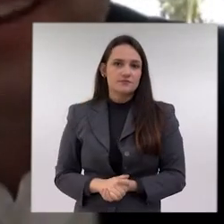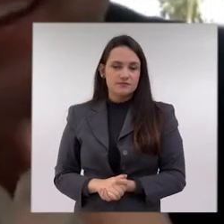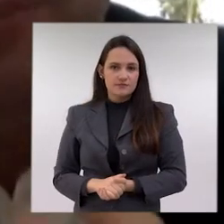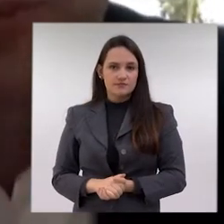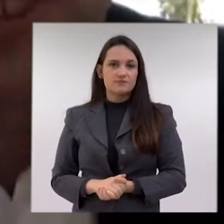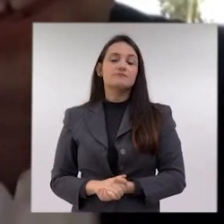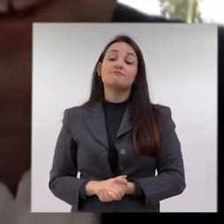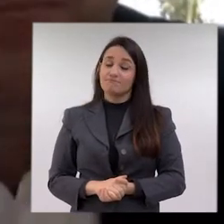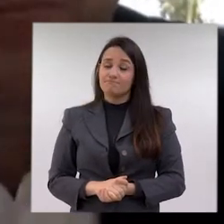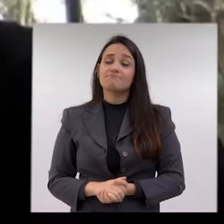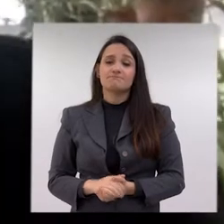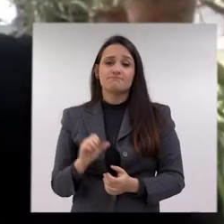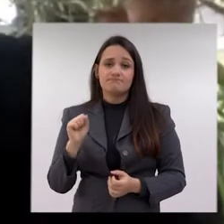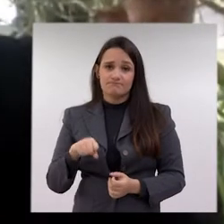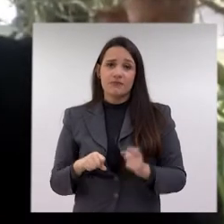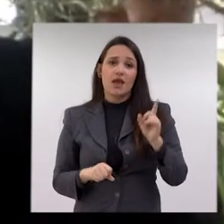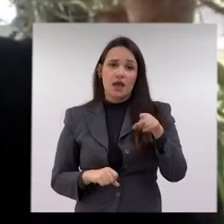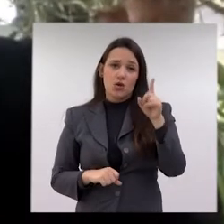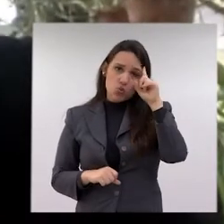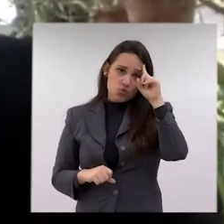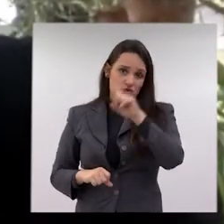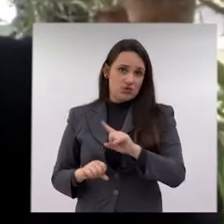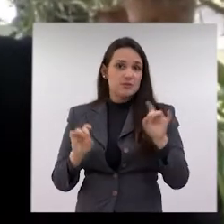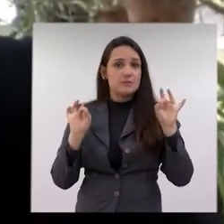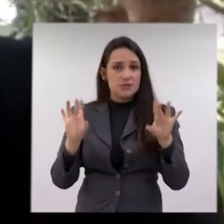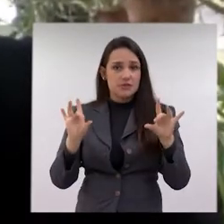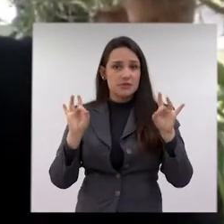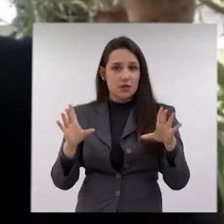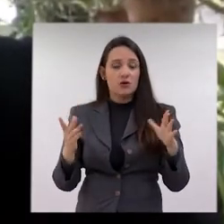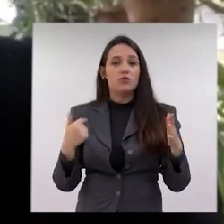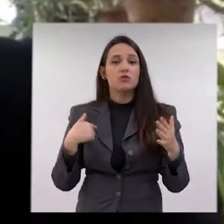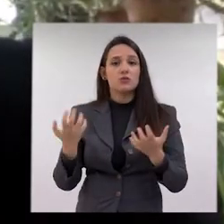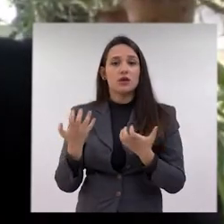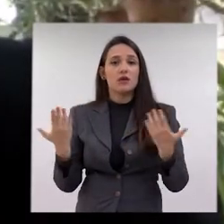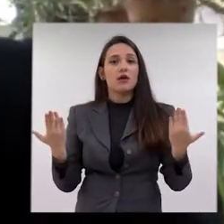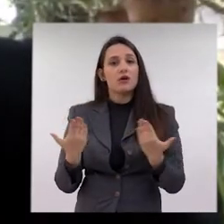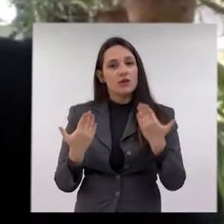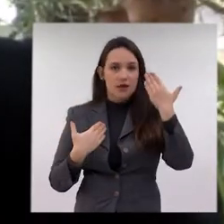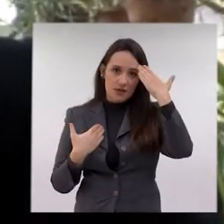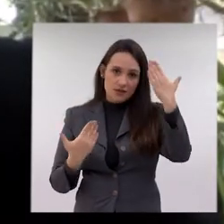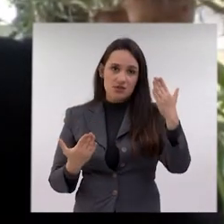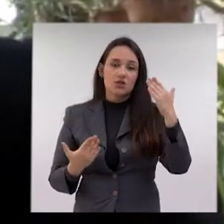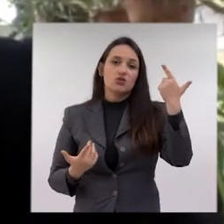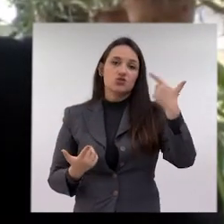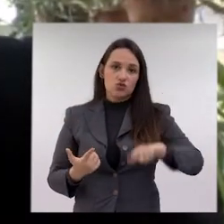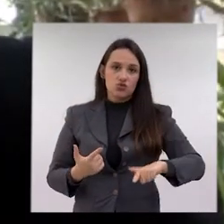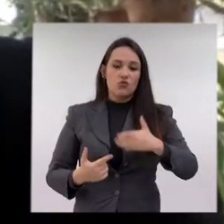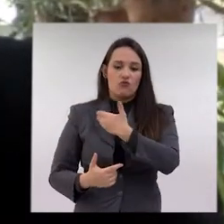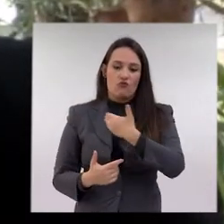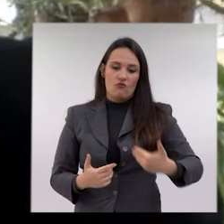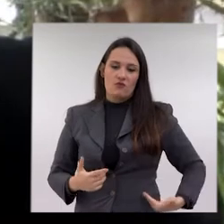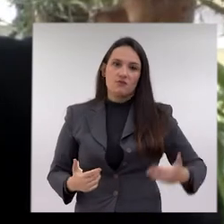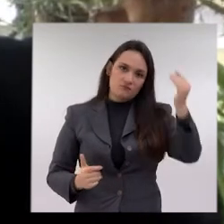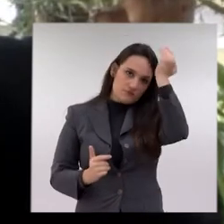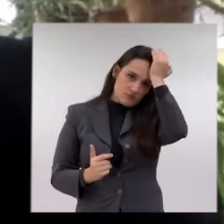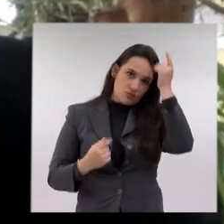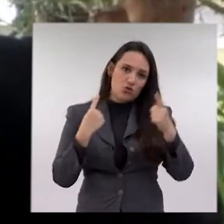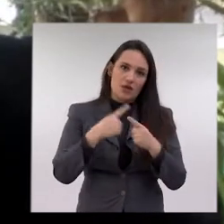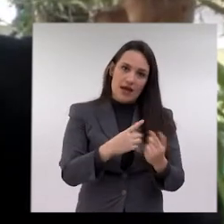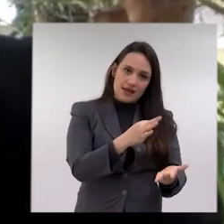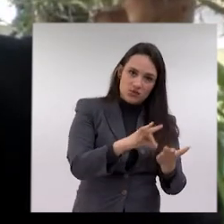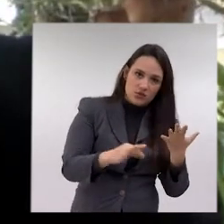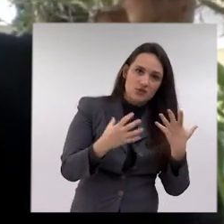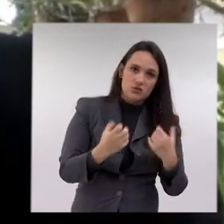né, é um dia muito especial. Quero agradecer de novo aí ao nosso governador por ter instituído, junto